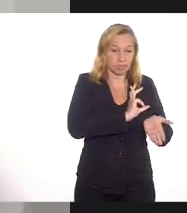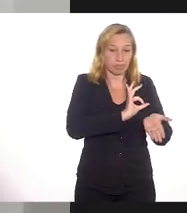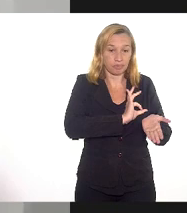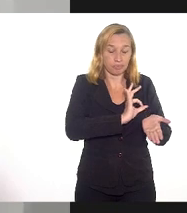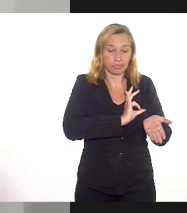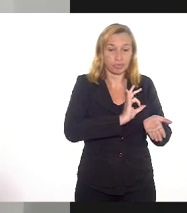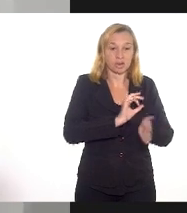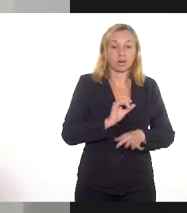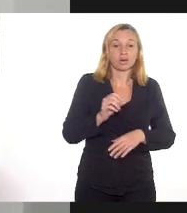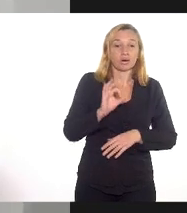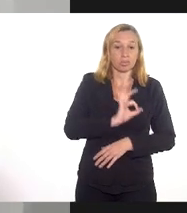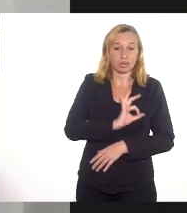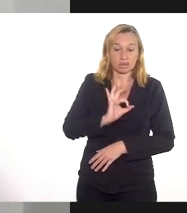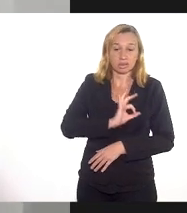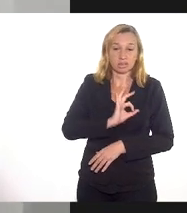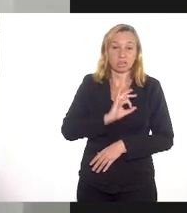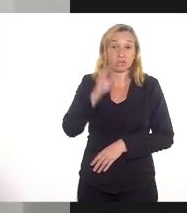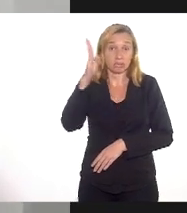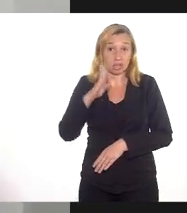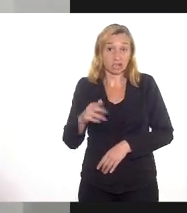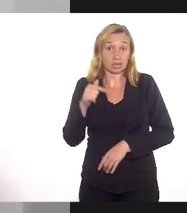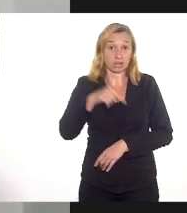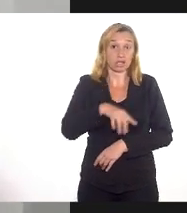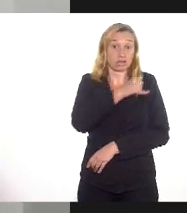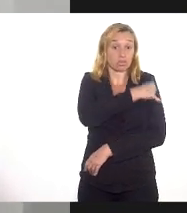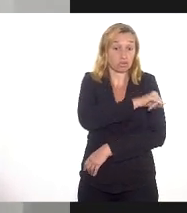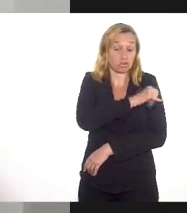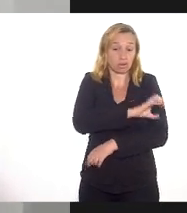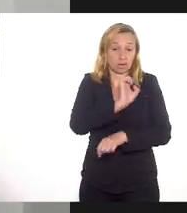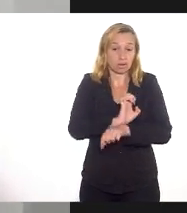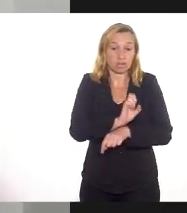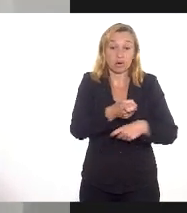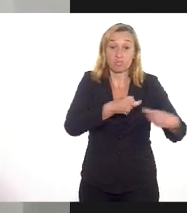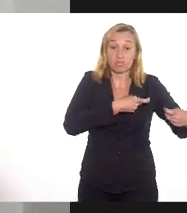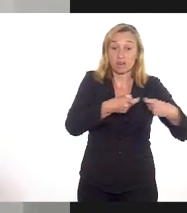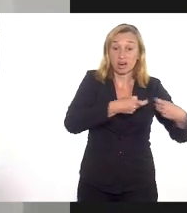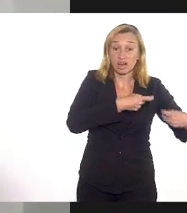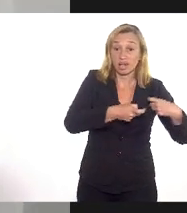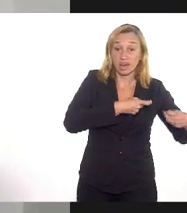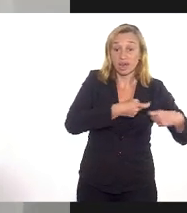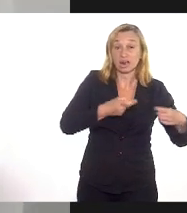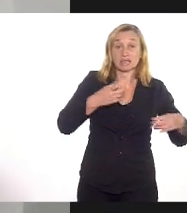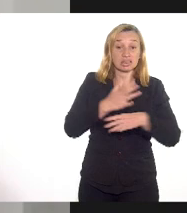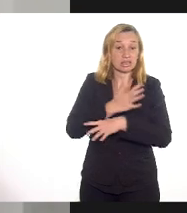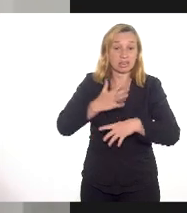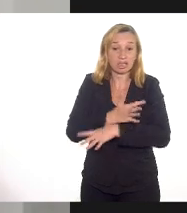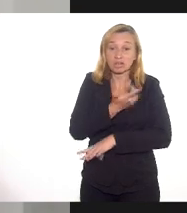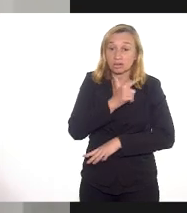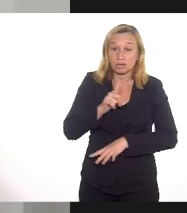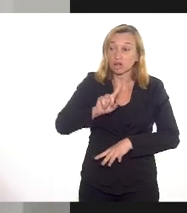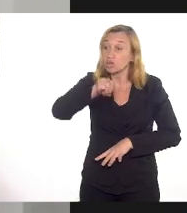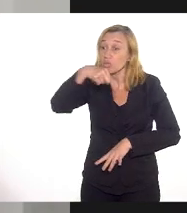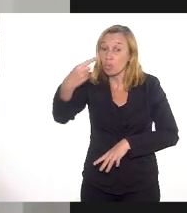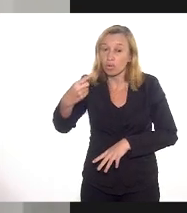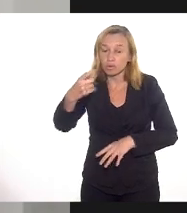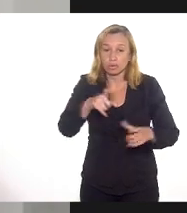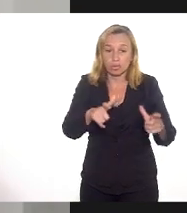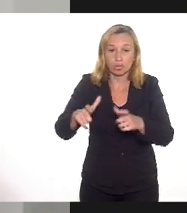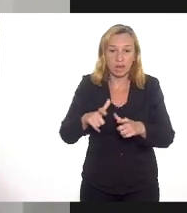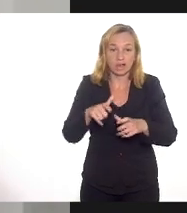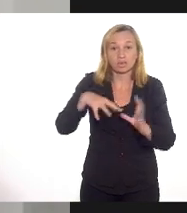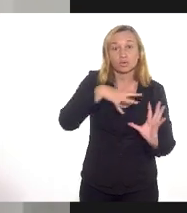no Brasil e aqui no estado do Rio de Janeiro vive uma guerra urbana que nós não temos em nenhuma outra parte do